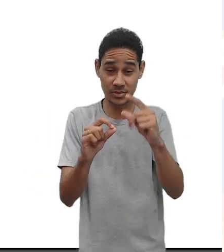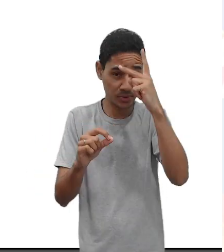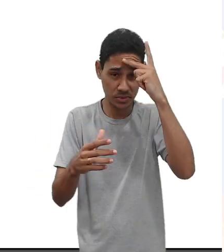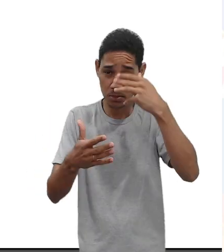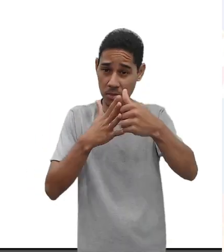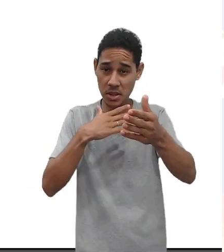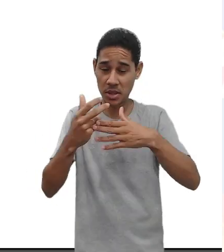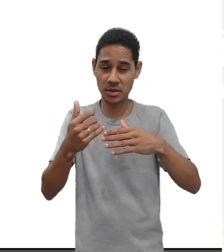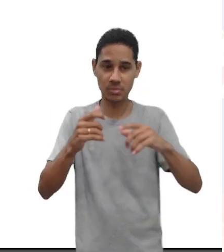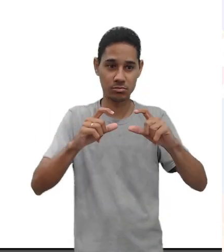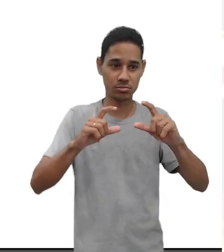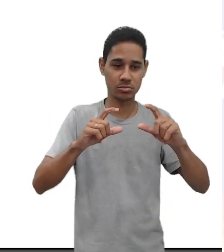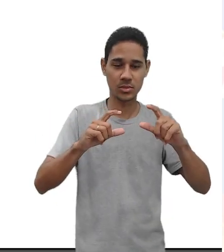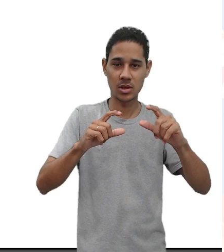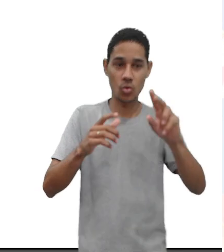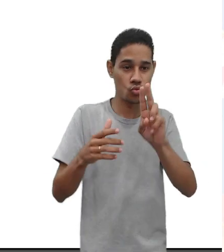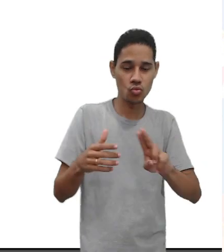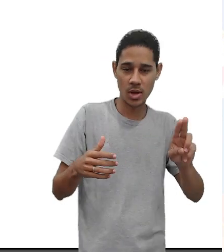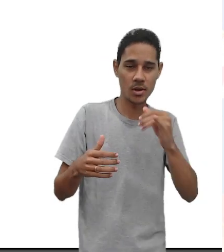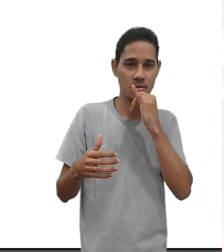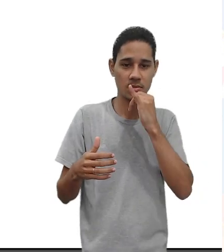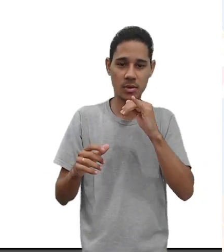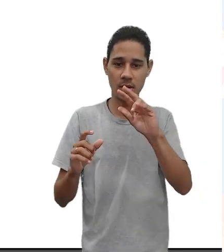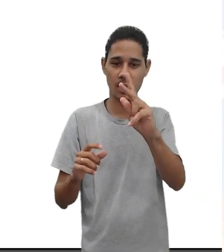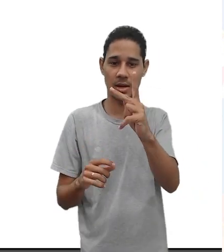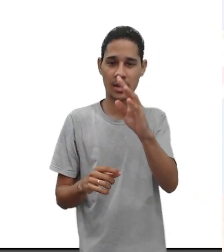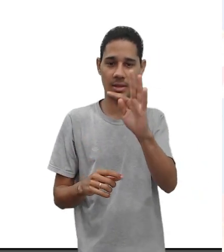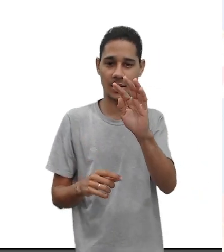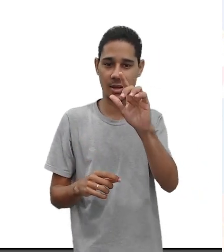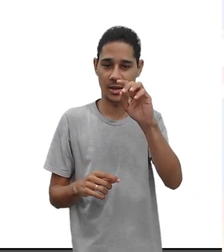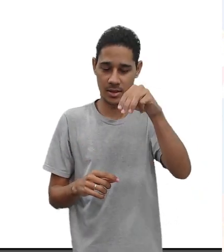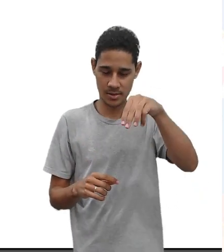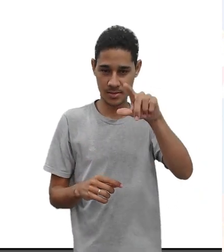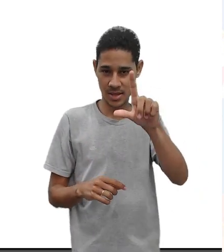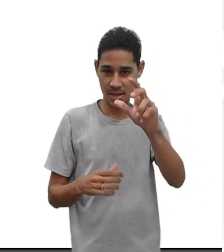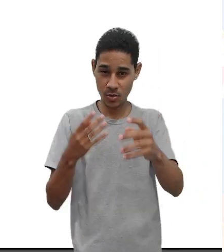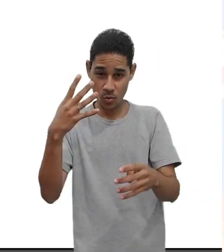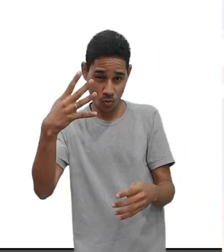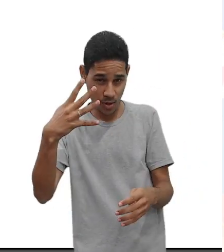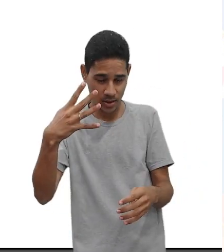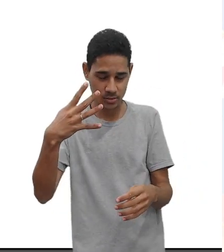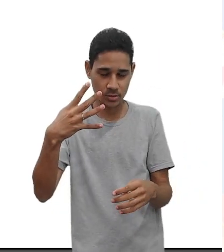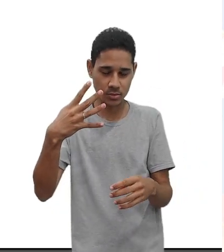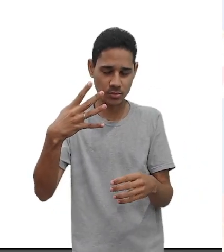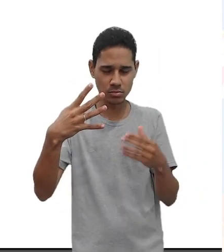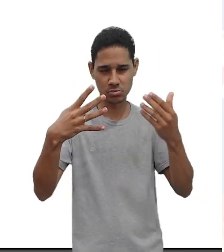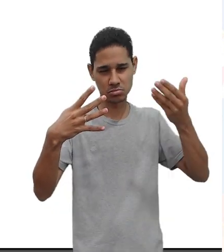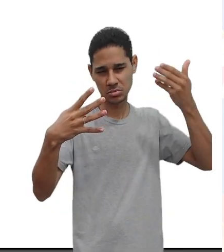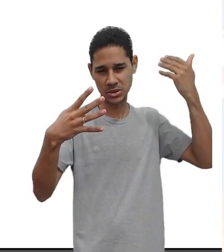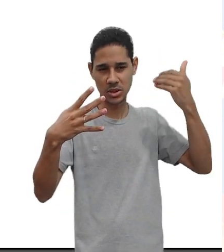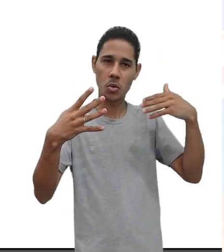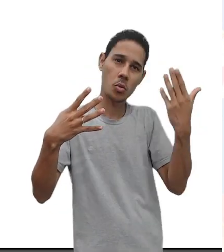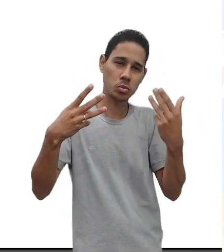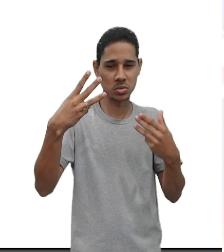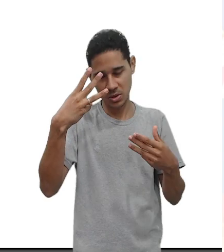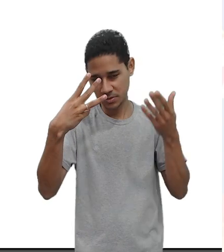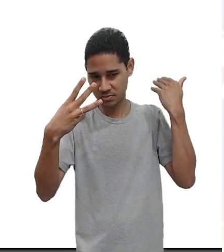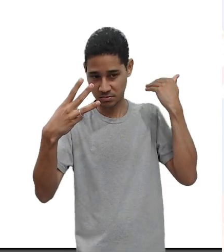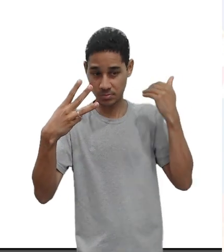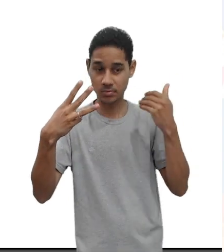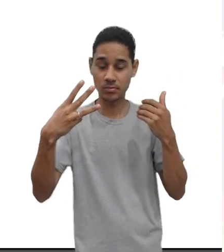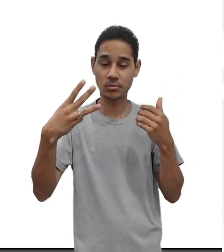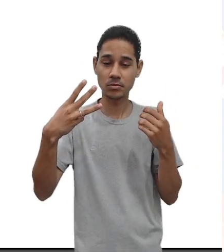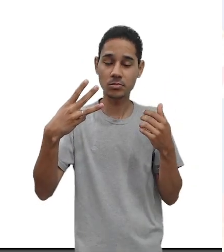acessando. Por exemplo, no HTML4, na versão anterior, né, ou até na 3,